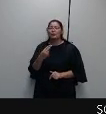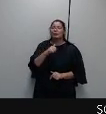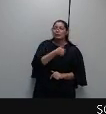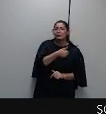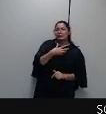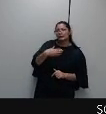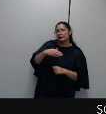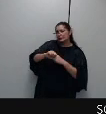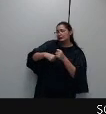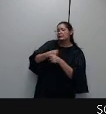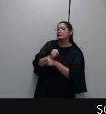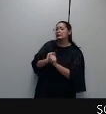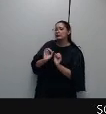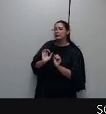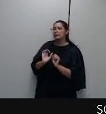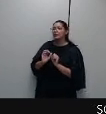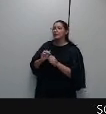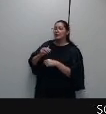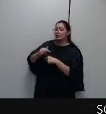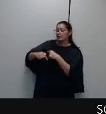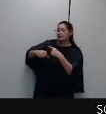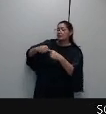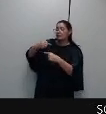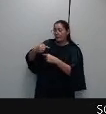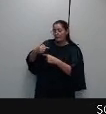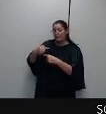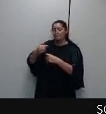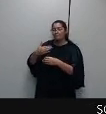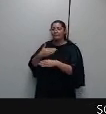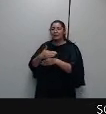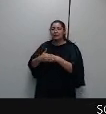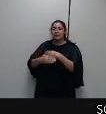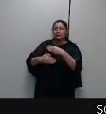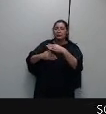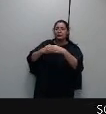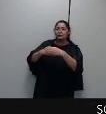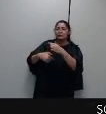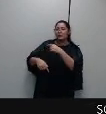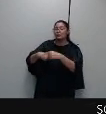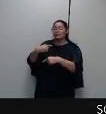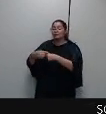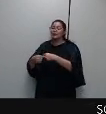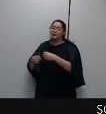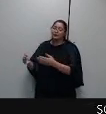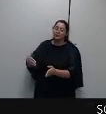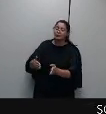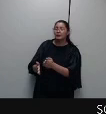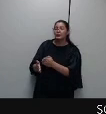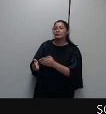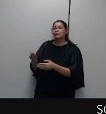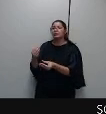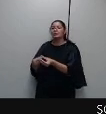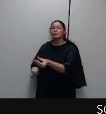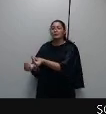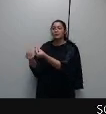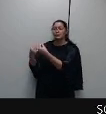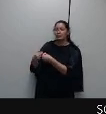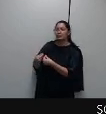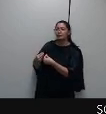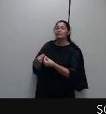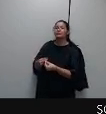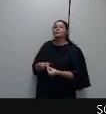constituir e depois o caso para para cobrar sendo assim eu então é